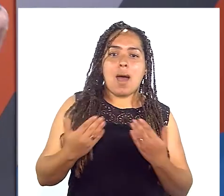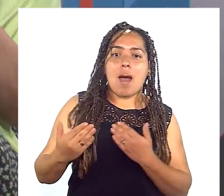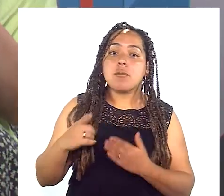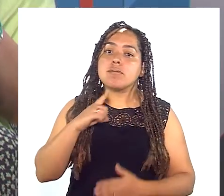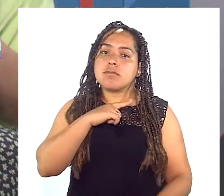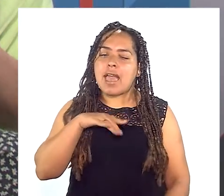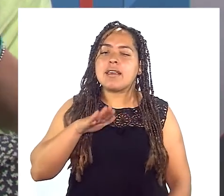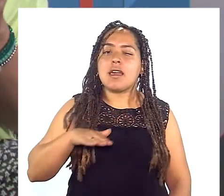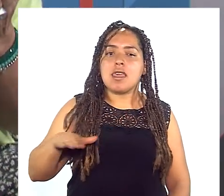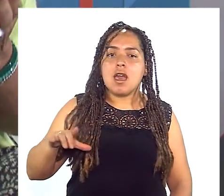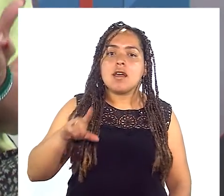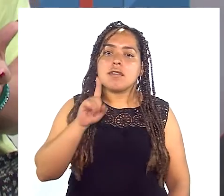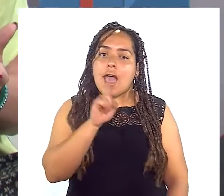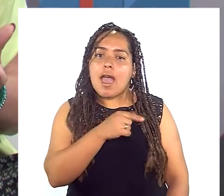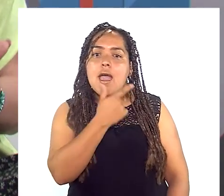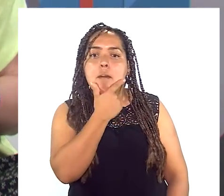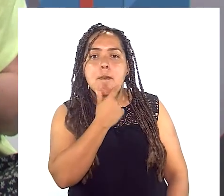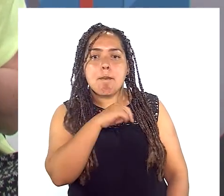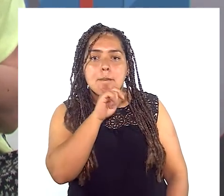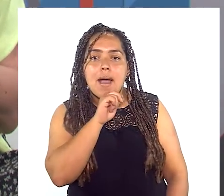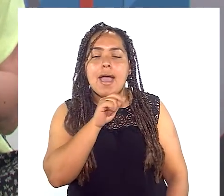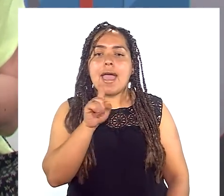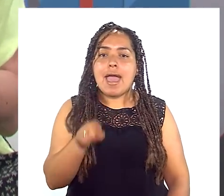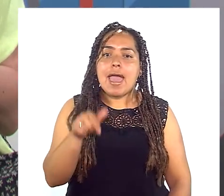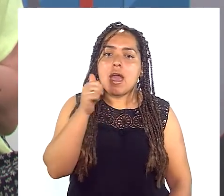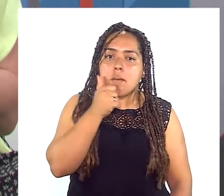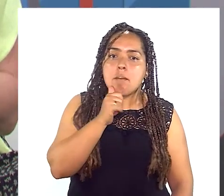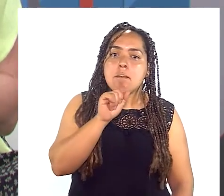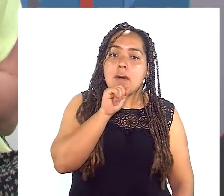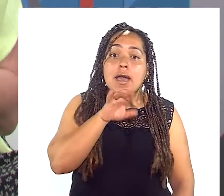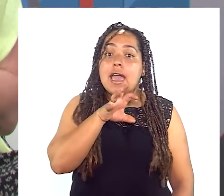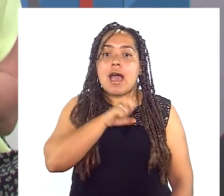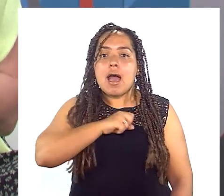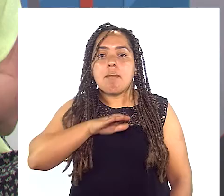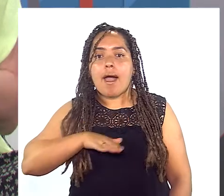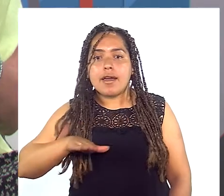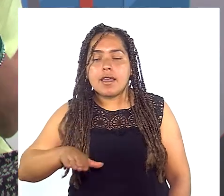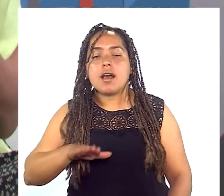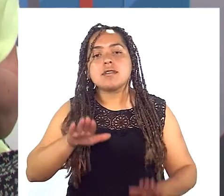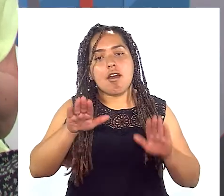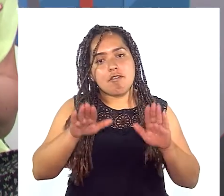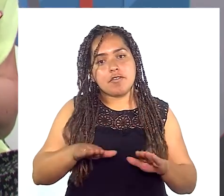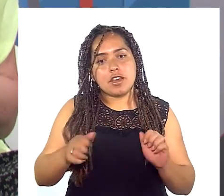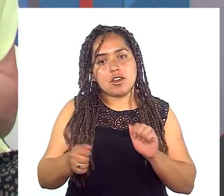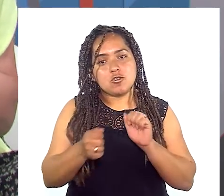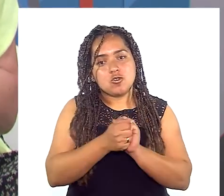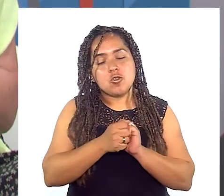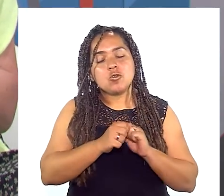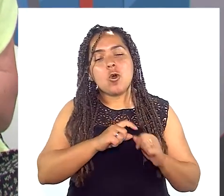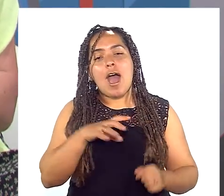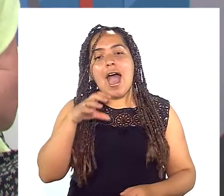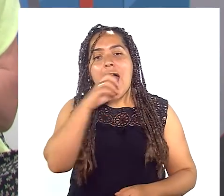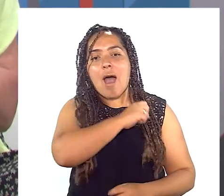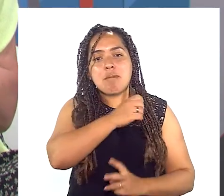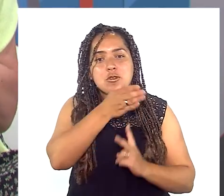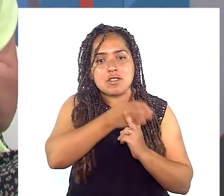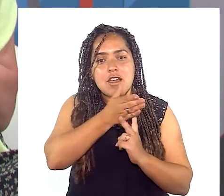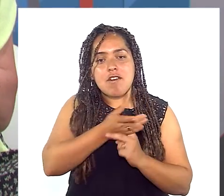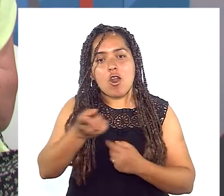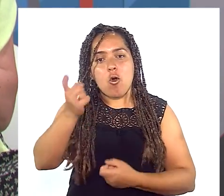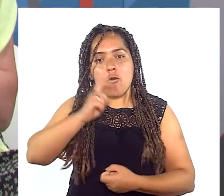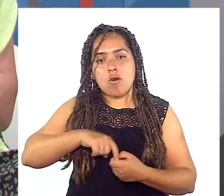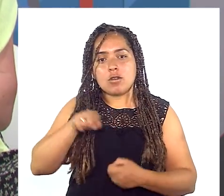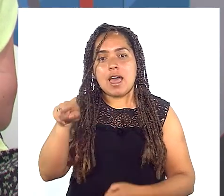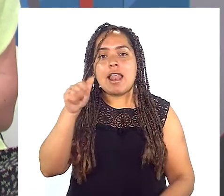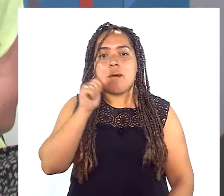convido você que está gostando desse papo, você que tem criança, você que é pai, você que é mãe, ou você que ama a criança, fica conosco. Nós vamos para um